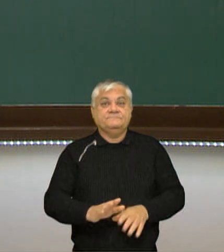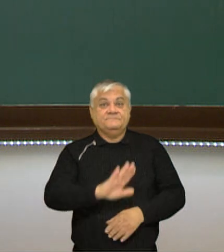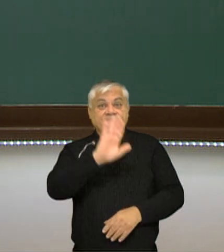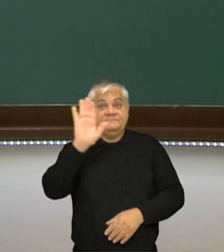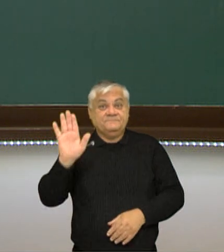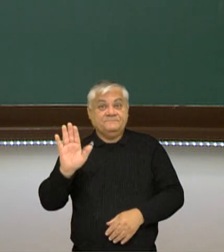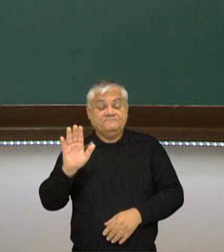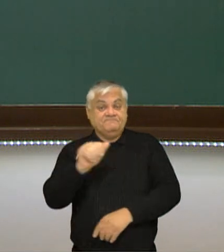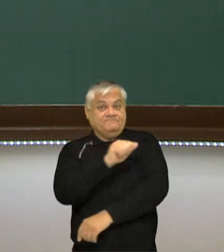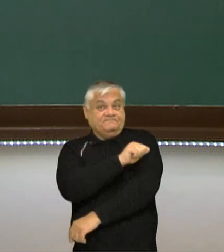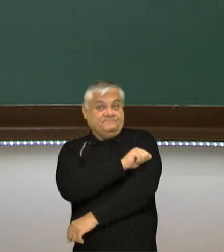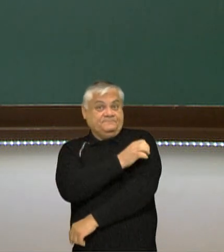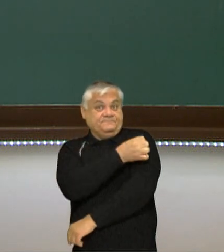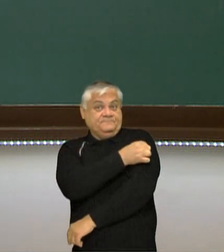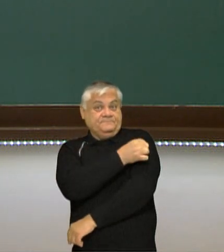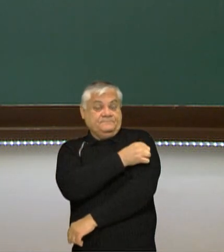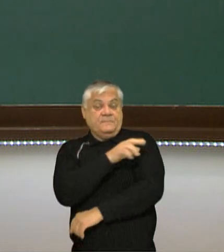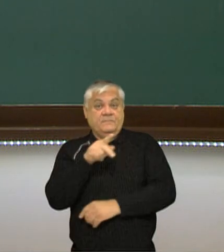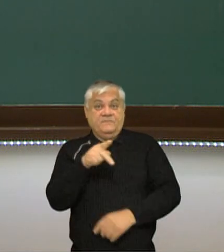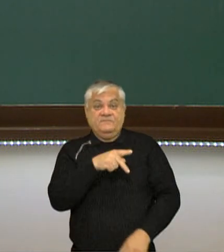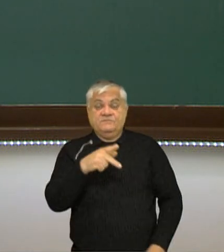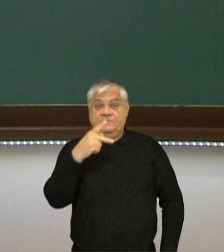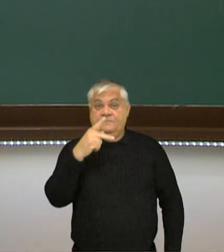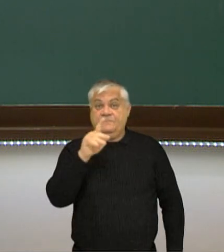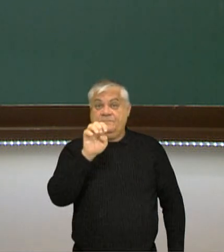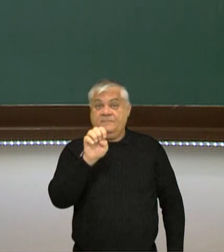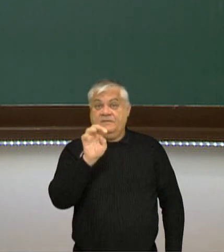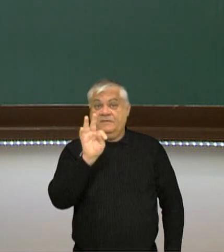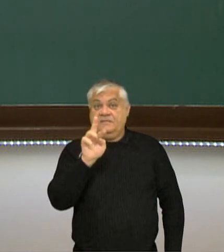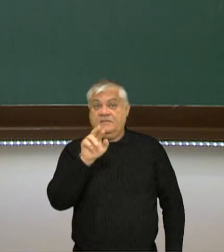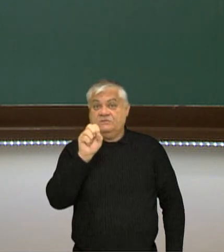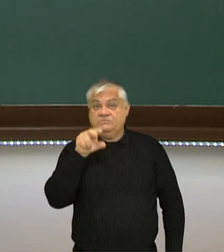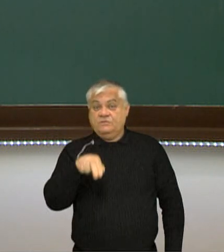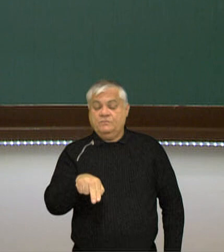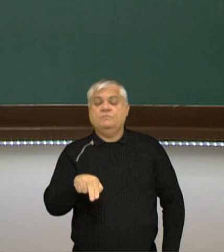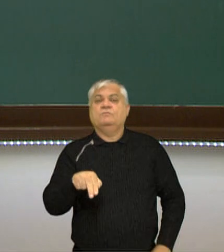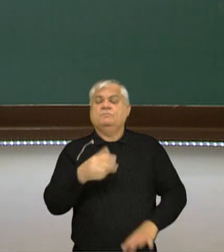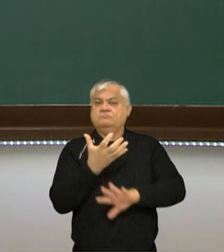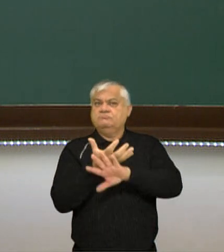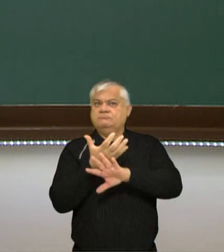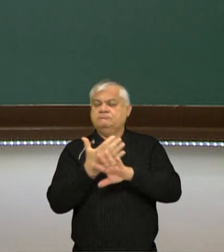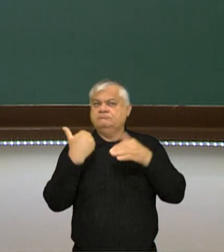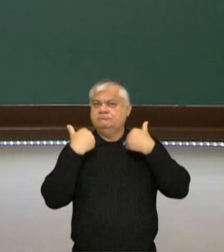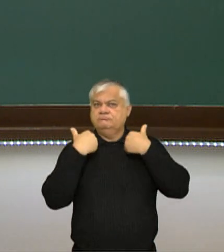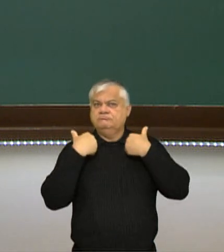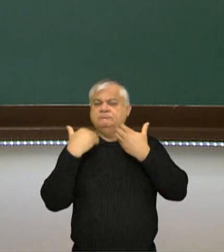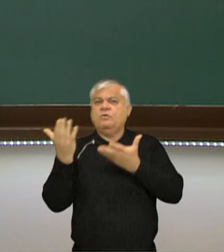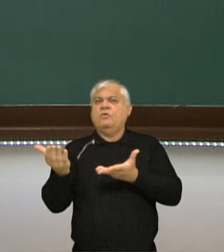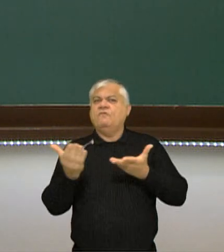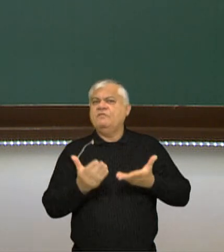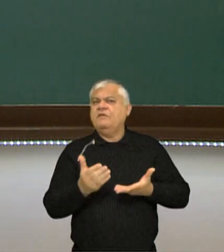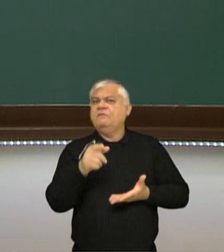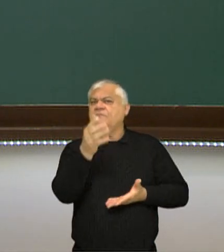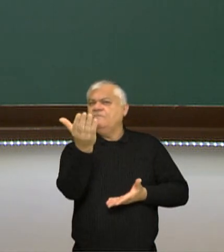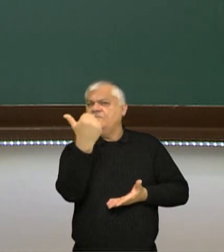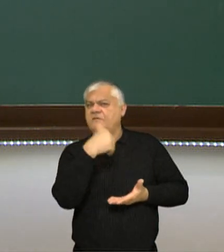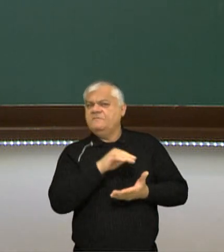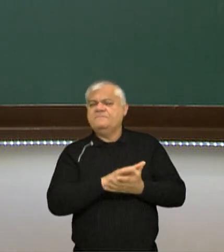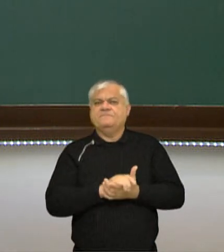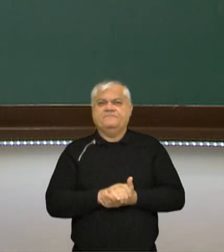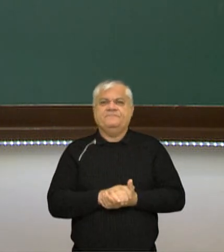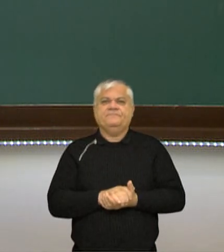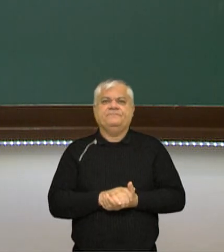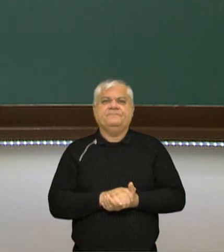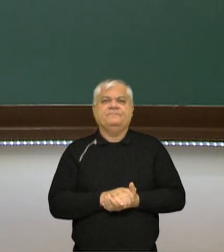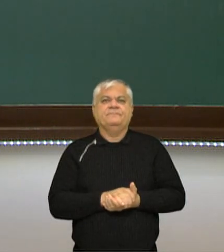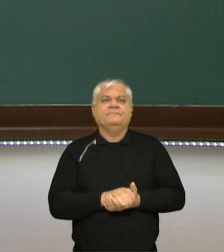Olá, pessoal do sexto ano. Eu sou o professor Peterson, da disciplina de Educação Física, e quero convidar vocês. Vem